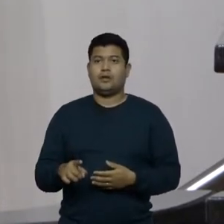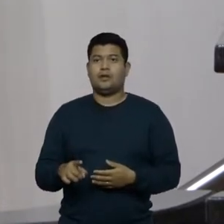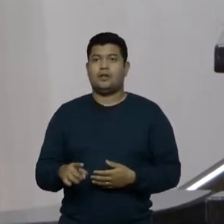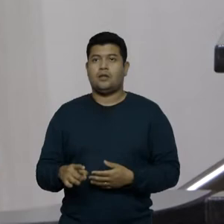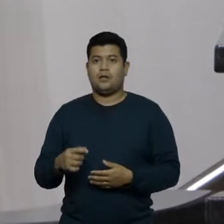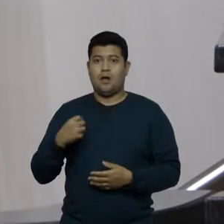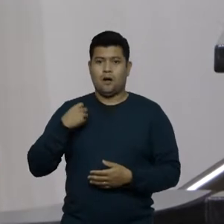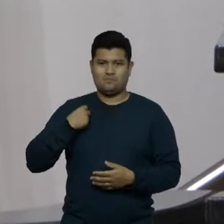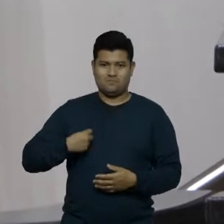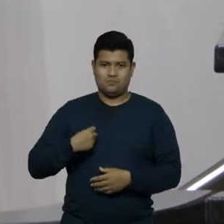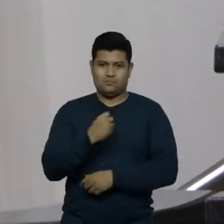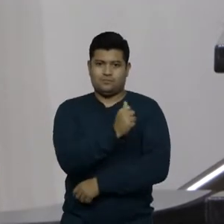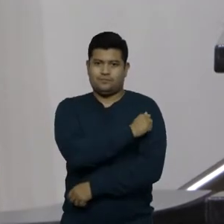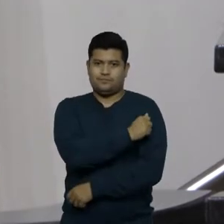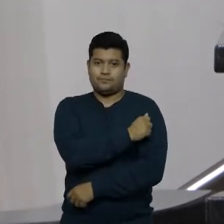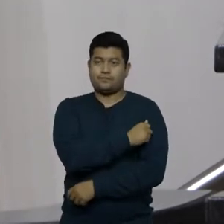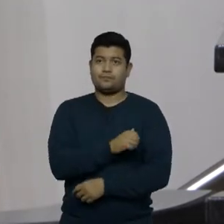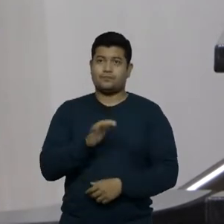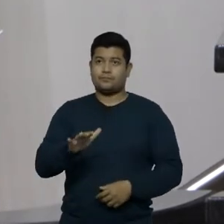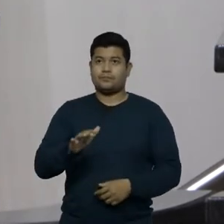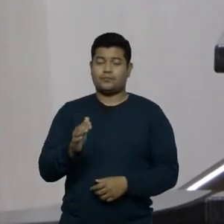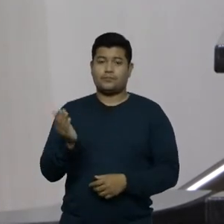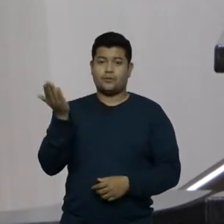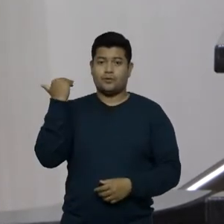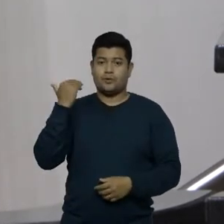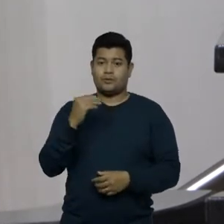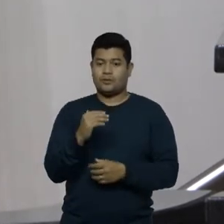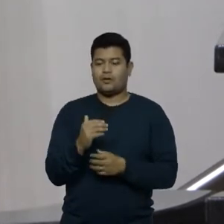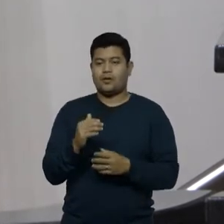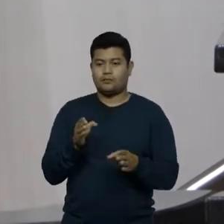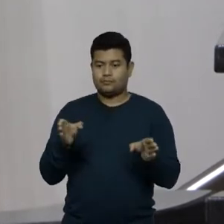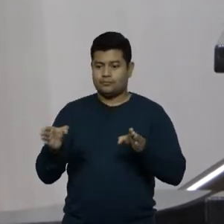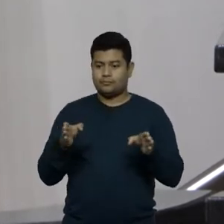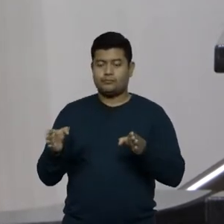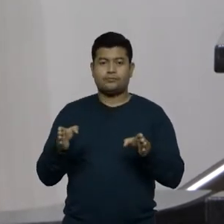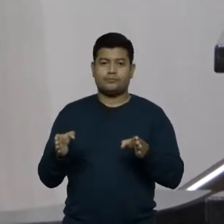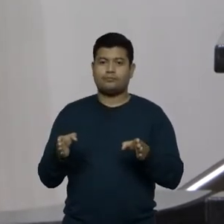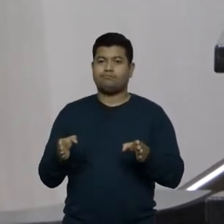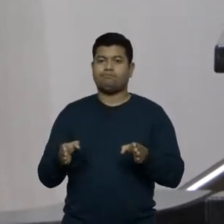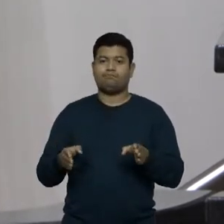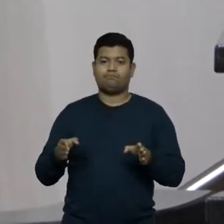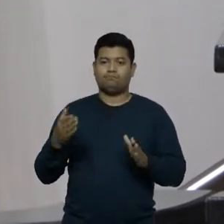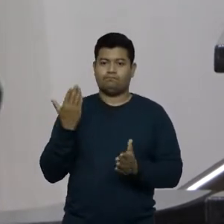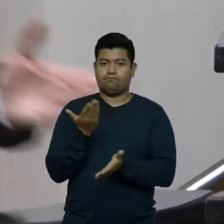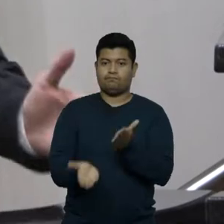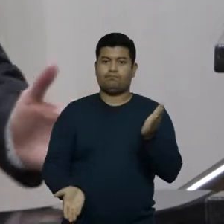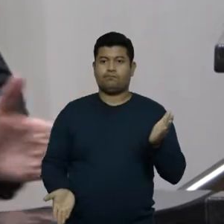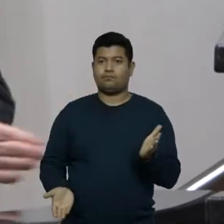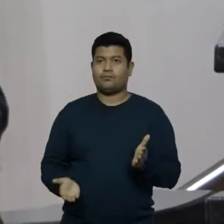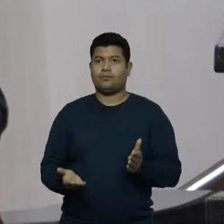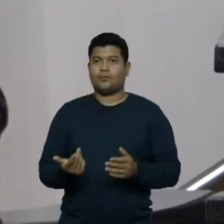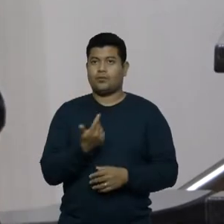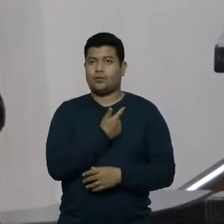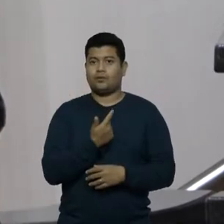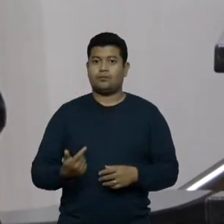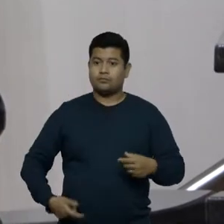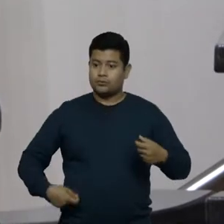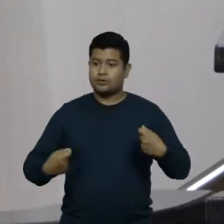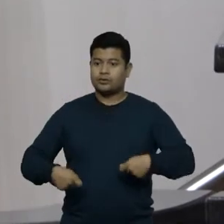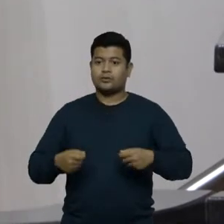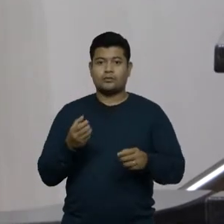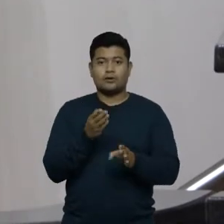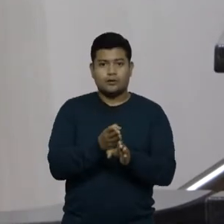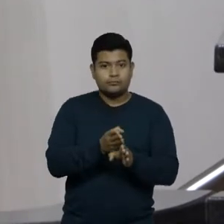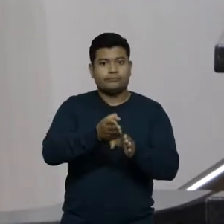estudante mas não tava naquele prazo e inscrito no cadastro único então o governo tem que prorrogar esse prazo